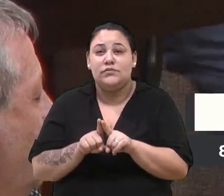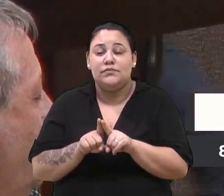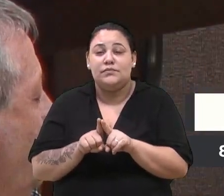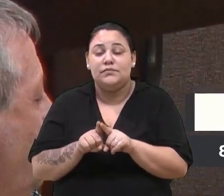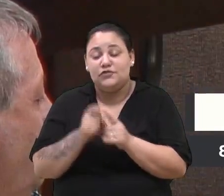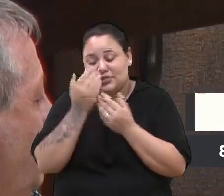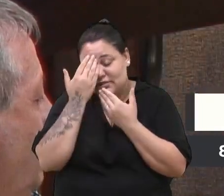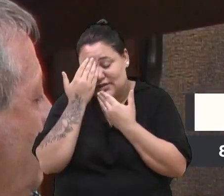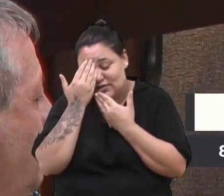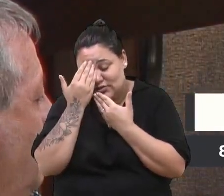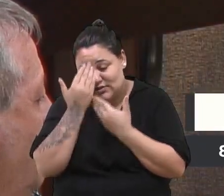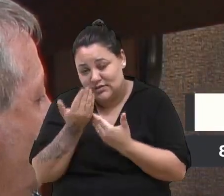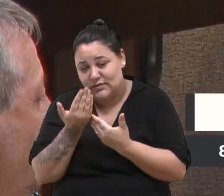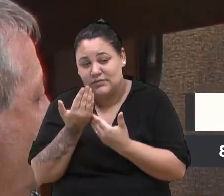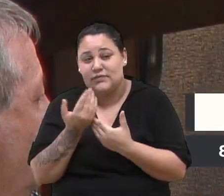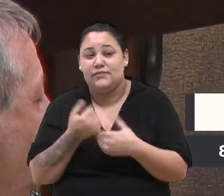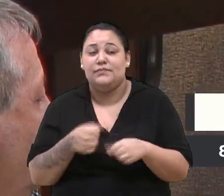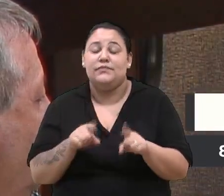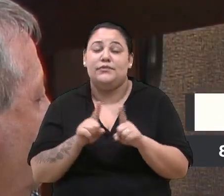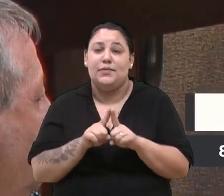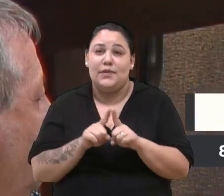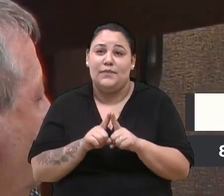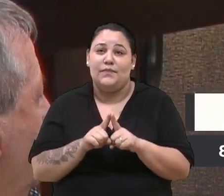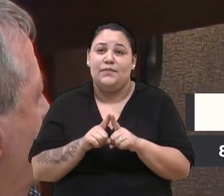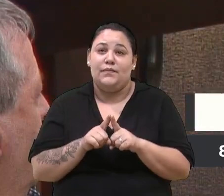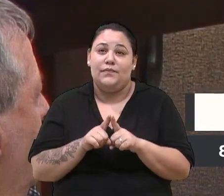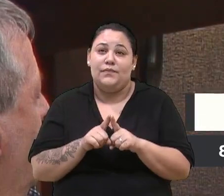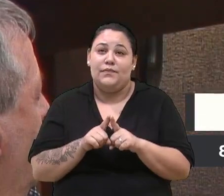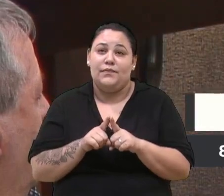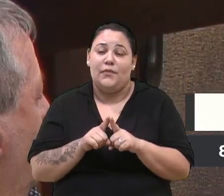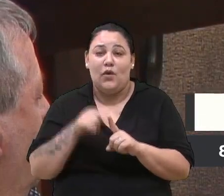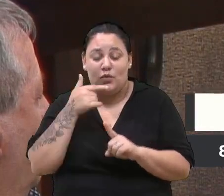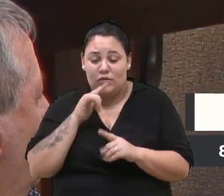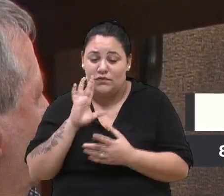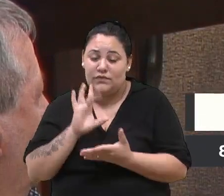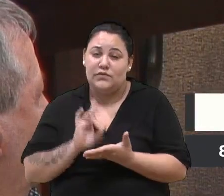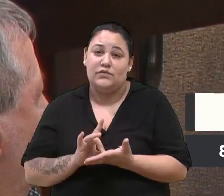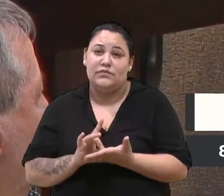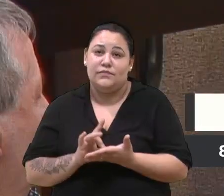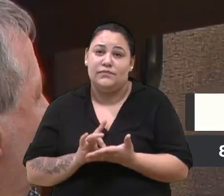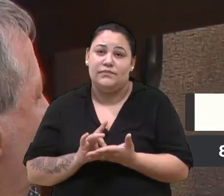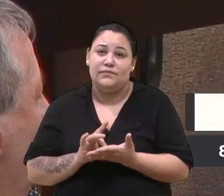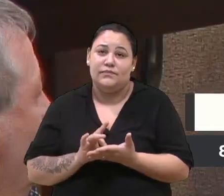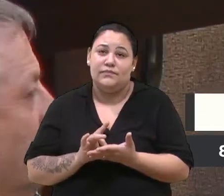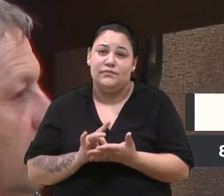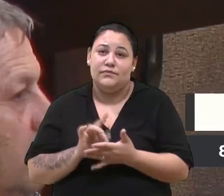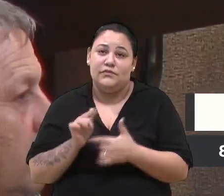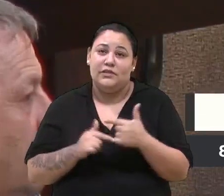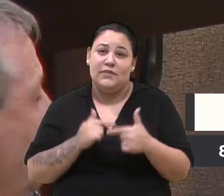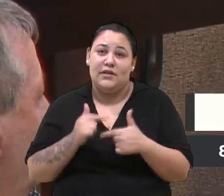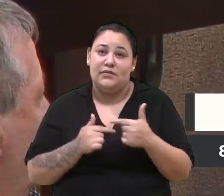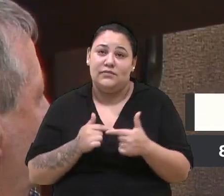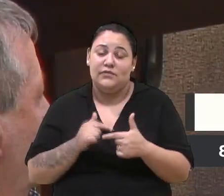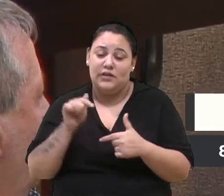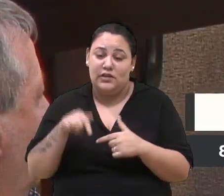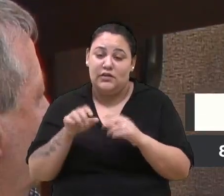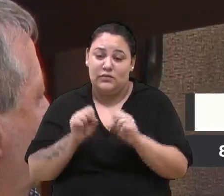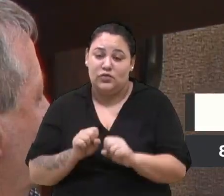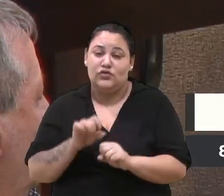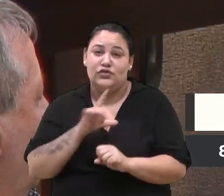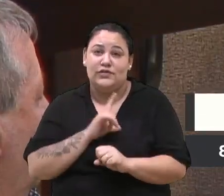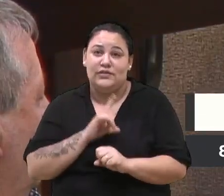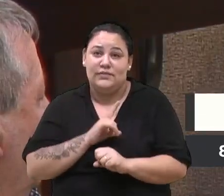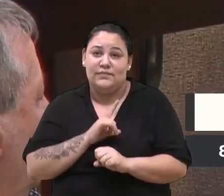e aquele idoso, de fato, constitui uma condição onde ele pode ter cada vez